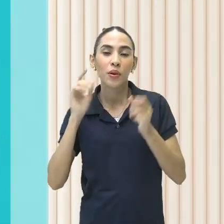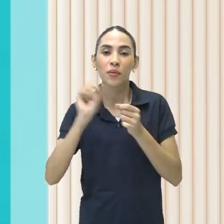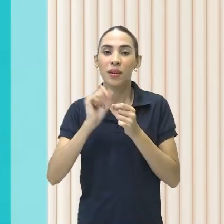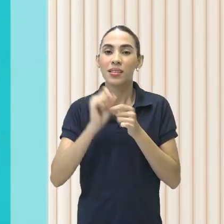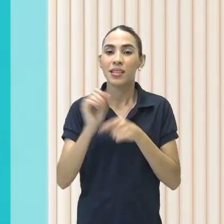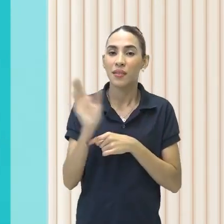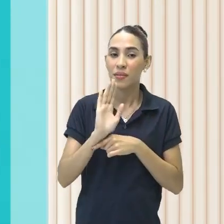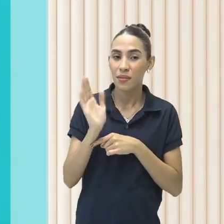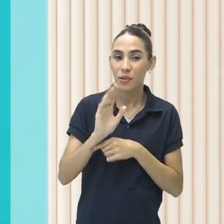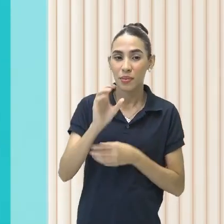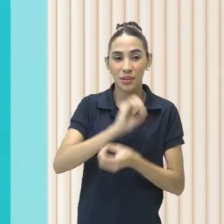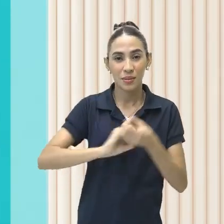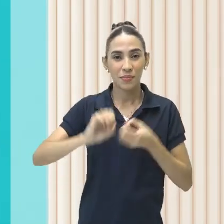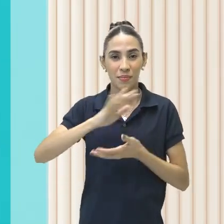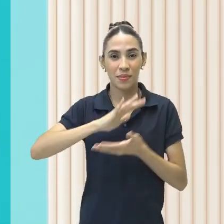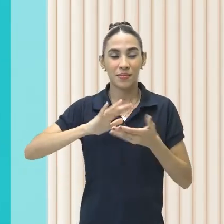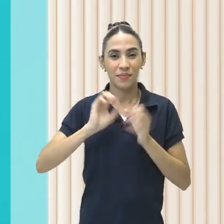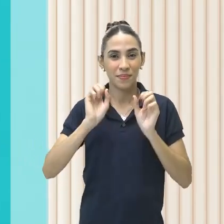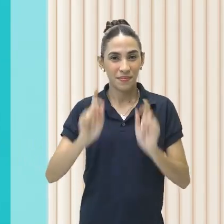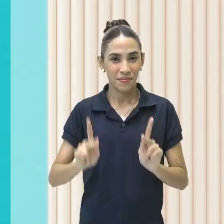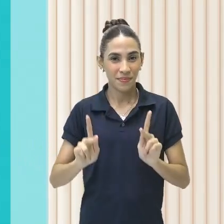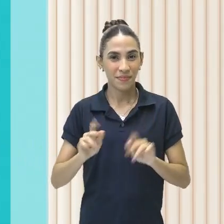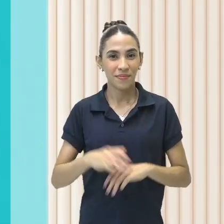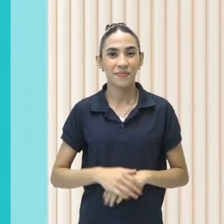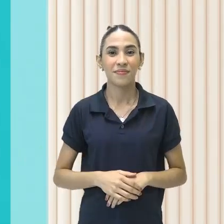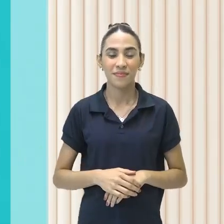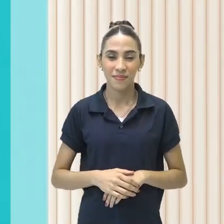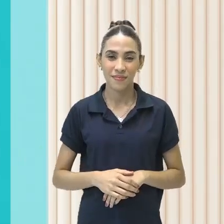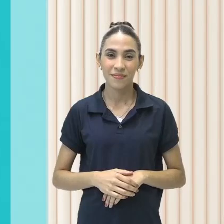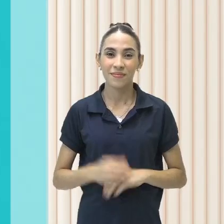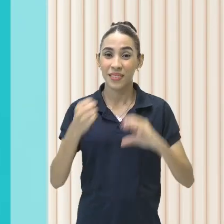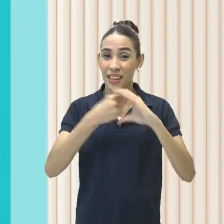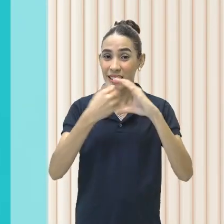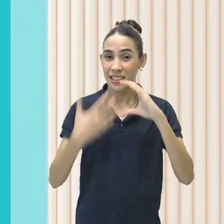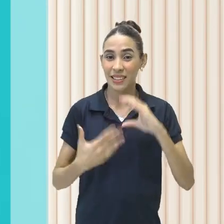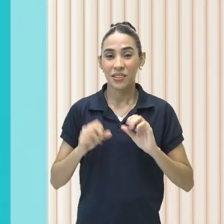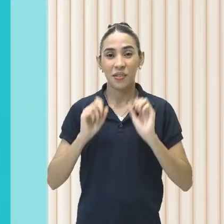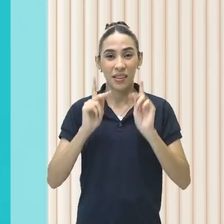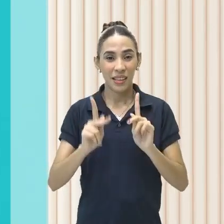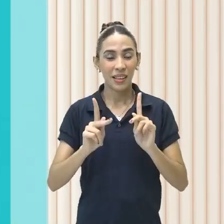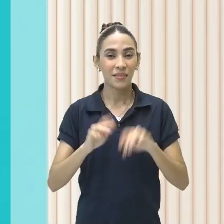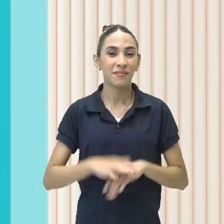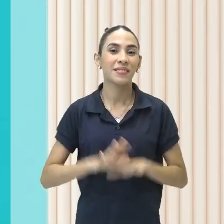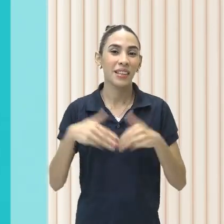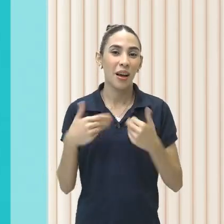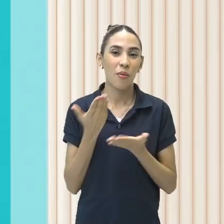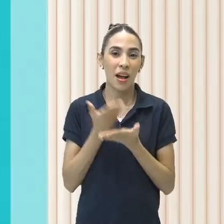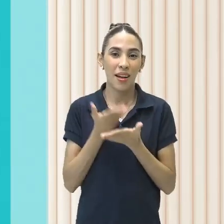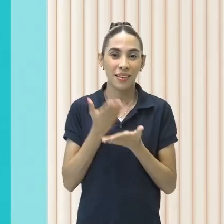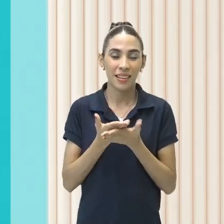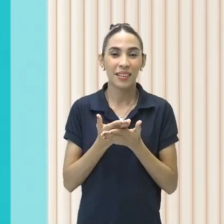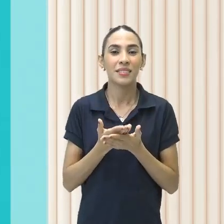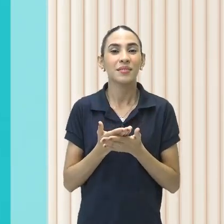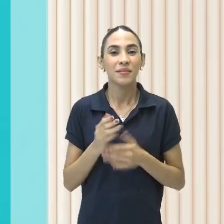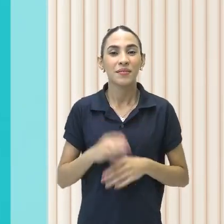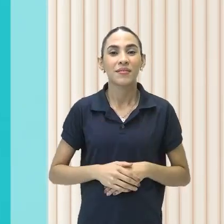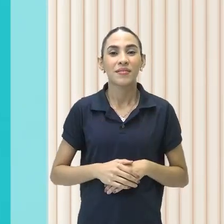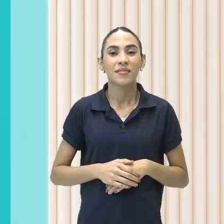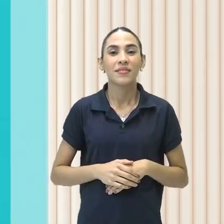fazer um filme no espaço. Certo? Que é a nossa paráfrase. Muito bem, então essa foi a nossa aula